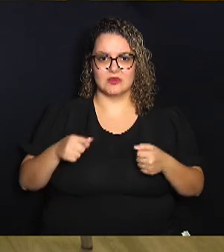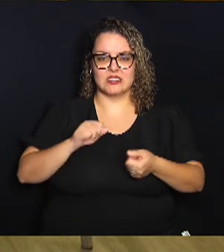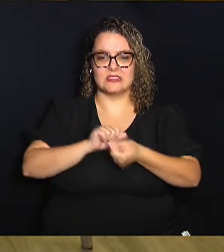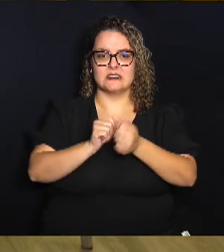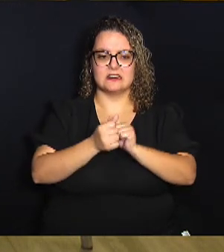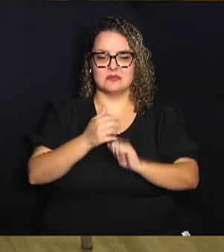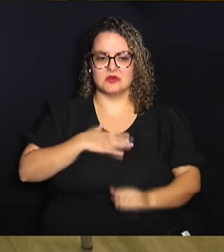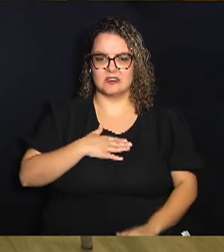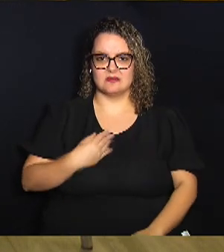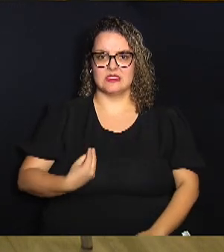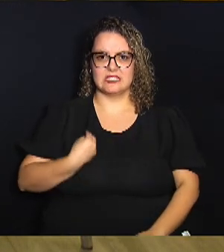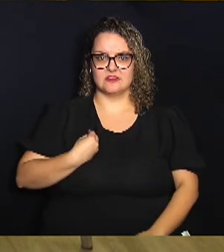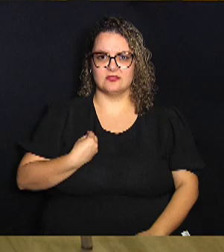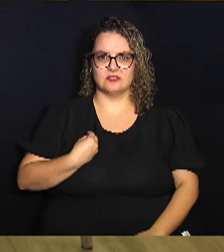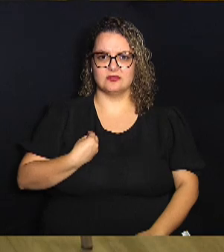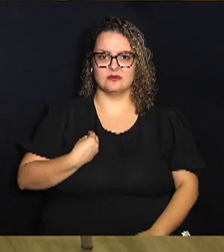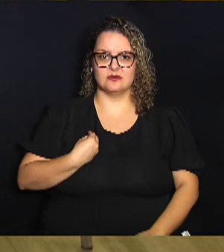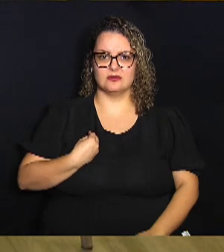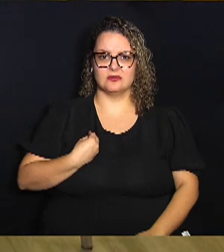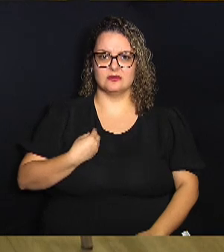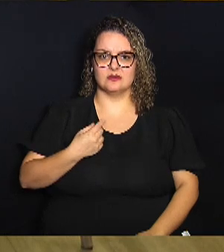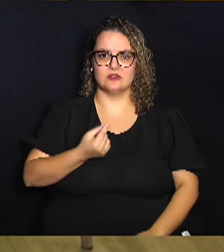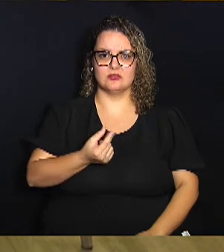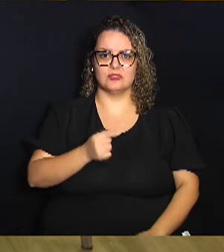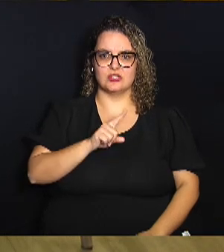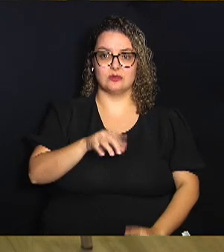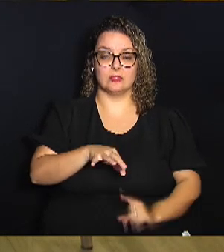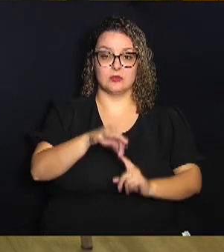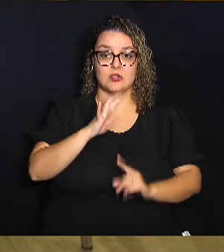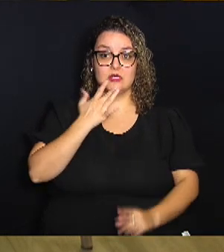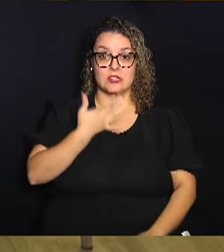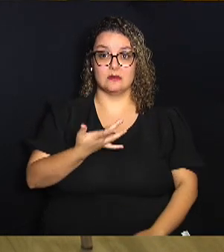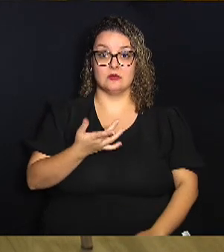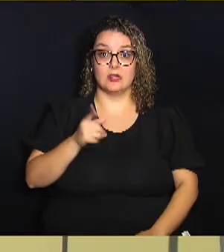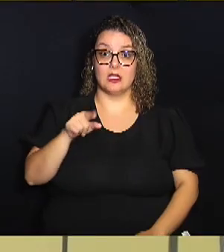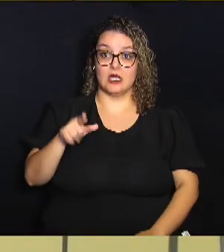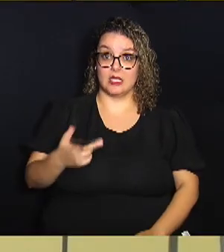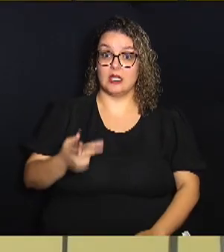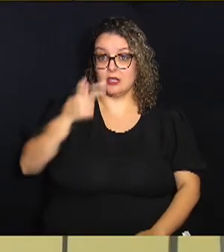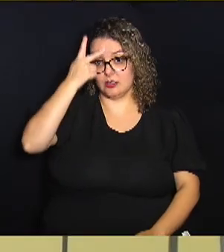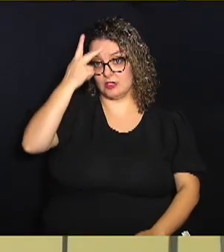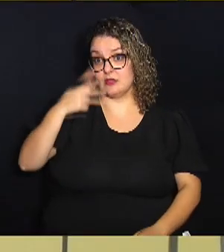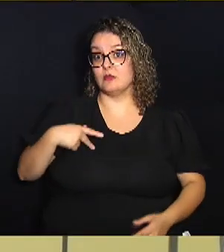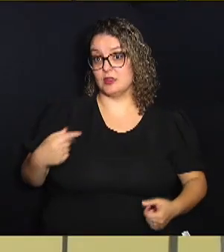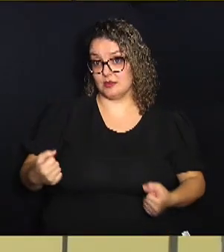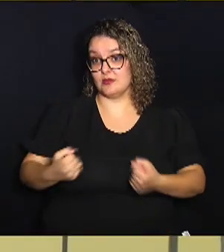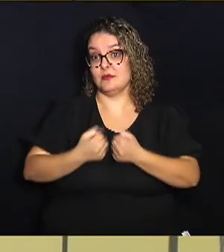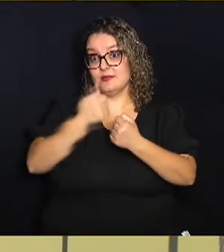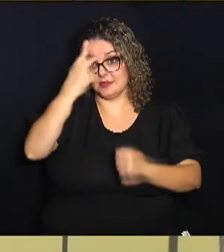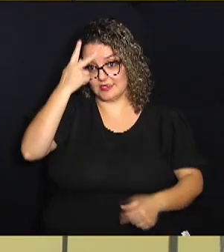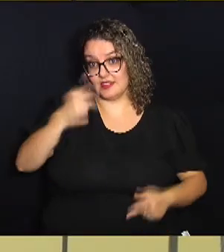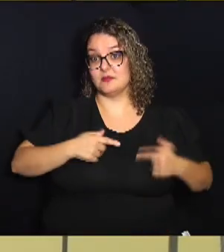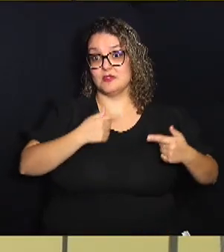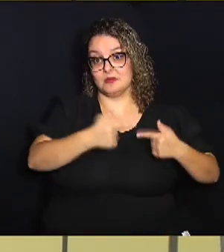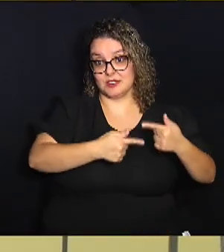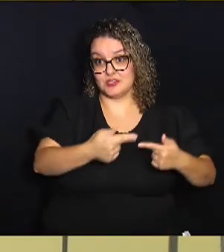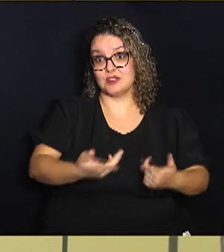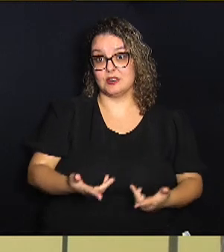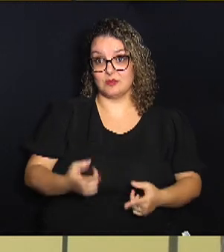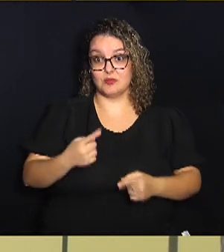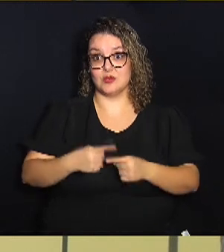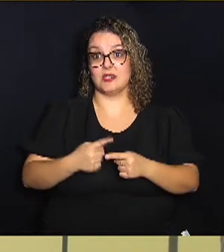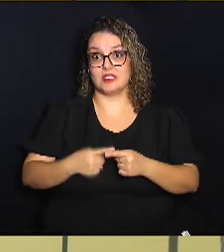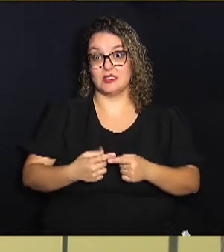minha vida. O dinheiro passa a não ser prioridade? Aí entra um próprio conflito da própria geração, né? Porque eles